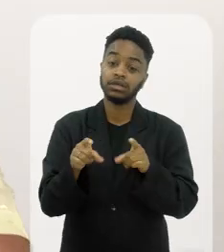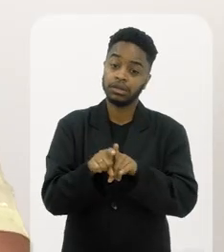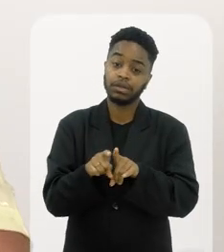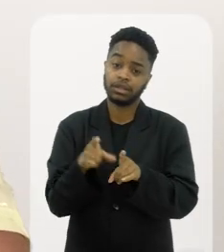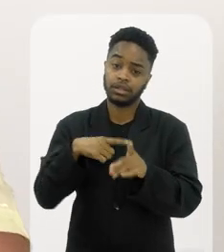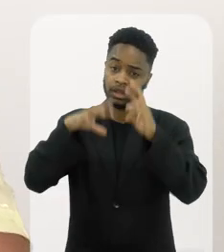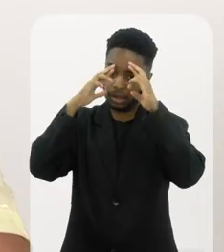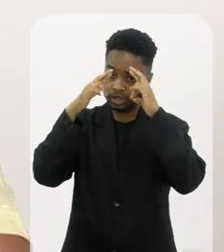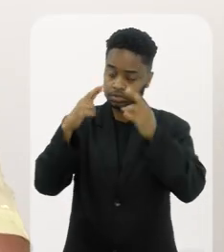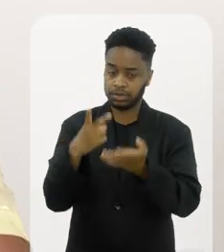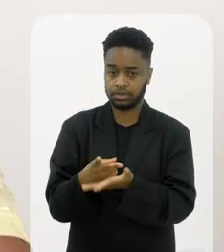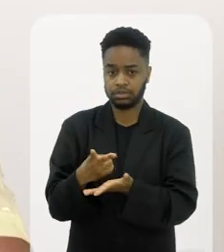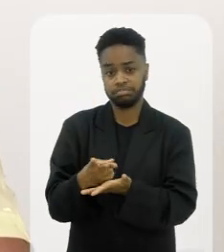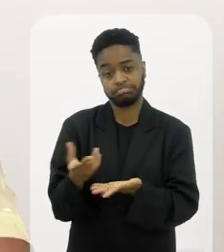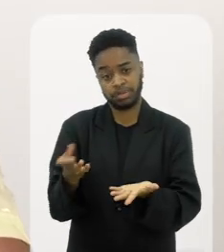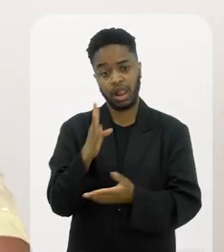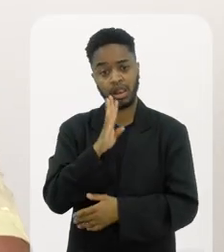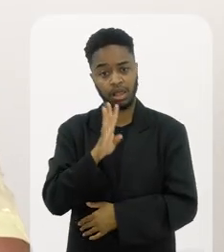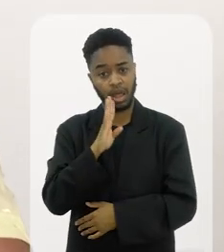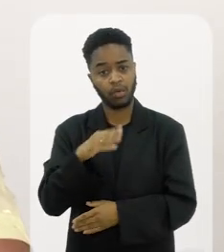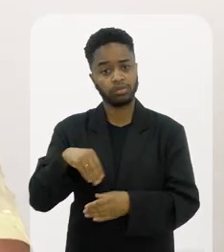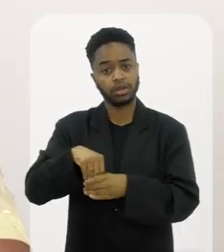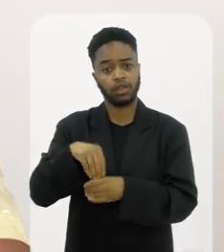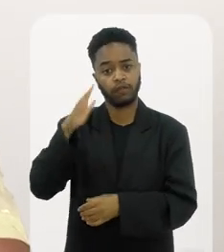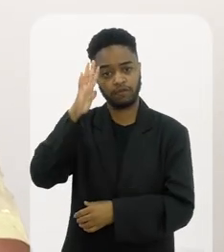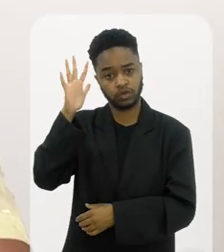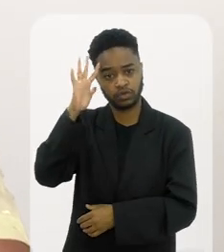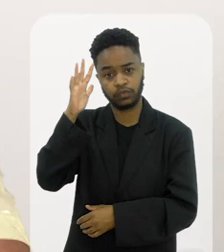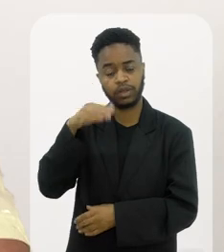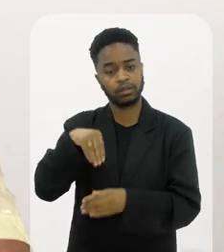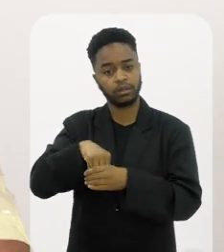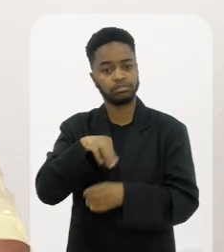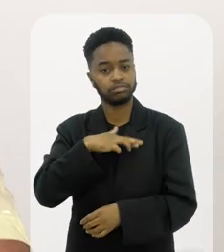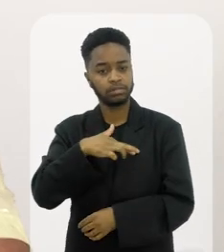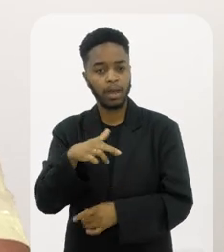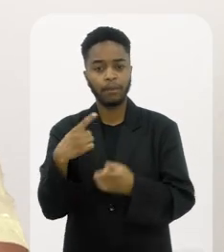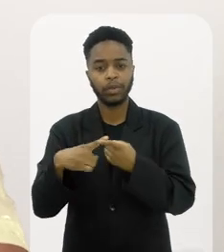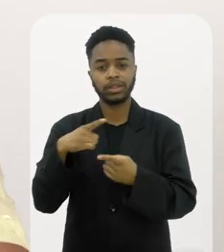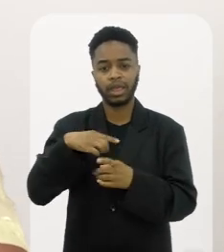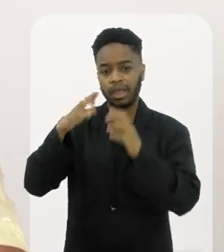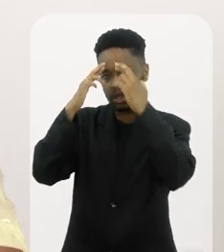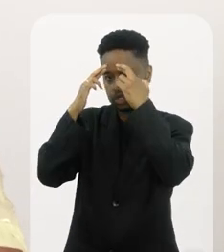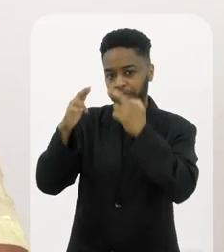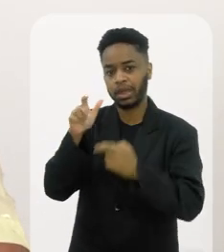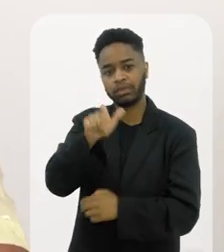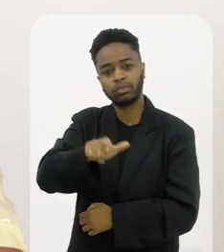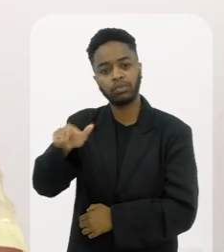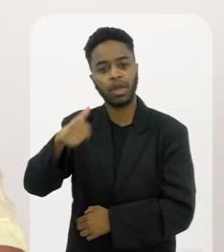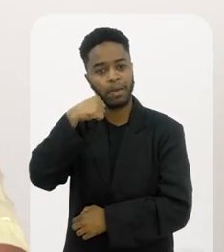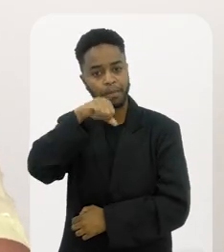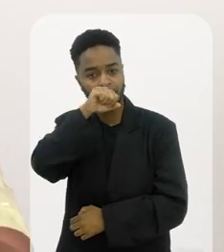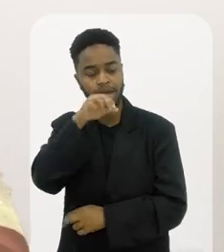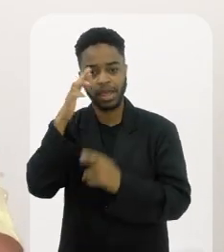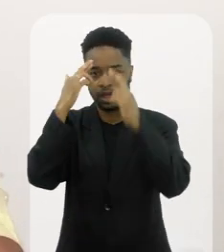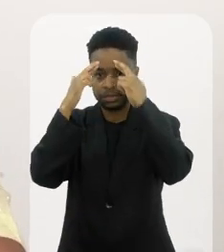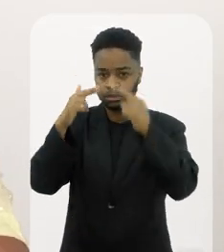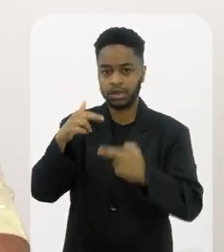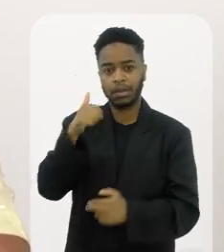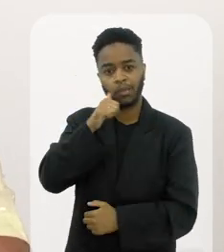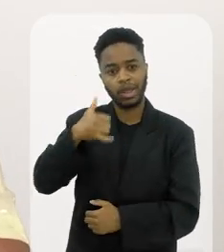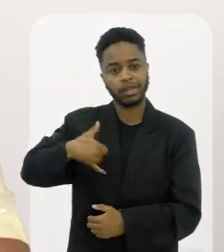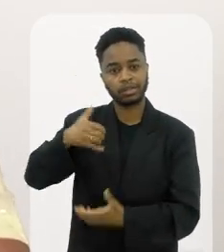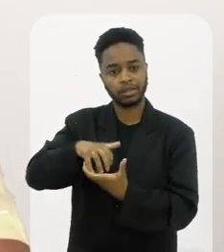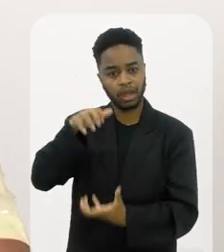abraça. Então, tem esse respeito. Isso é muito legal dentro da filosofia, assim. Desse respeito com as mães, com as